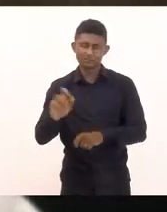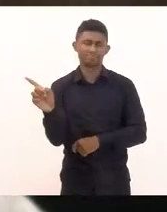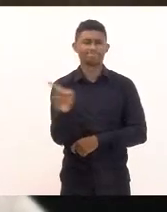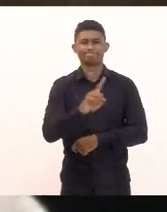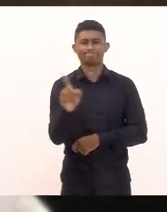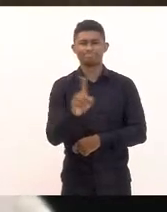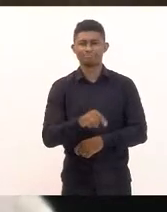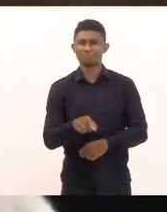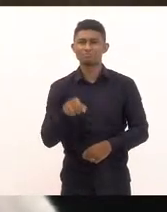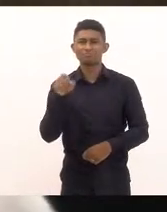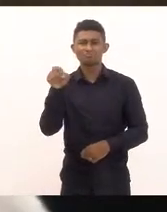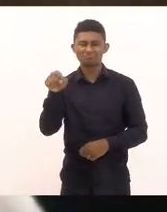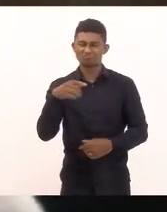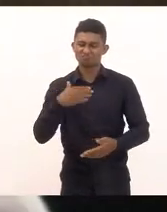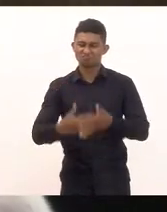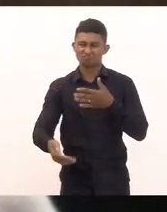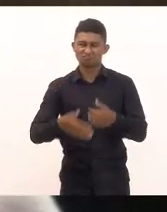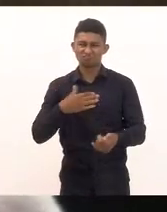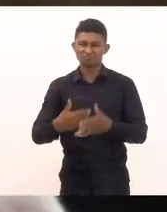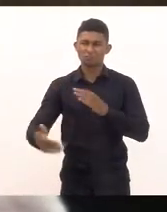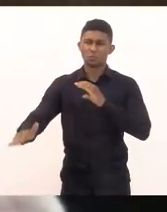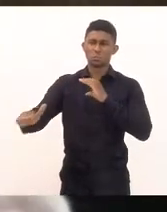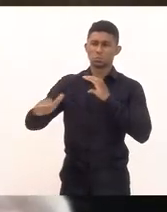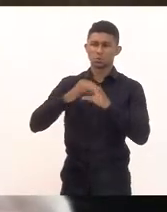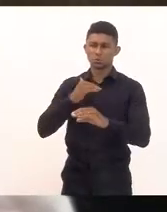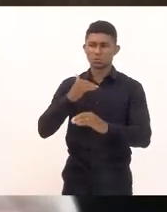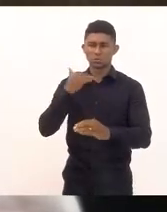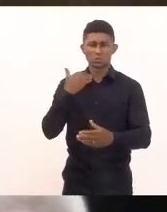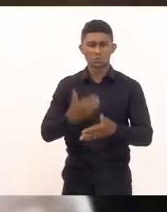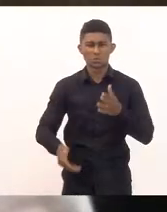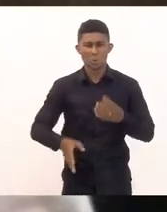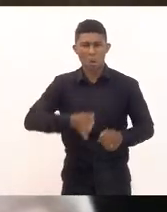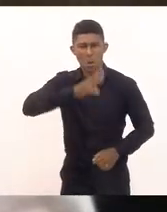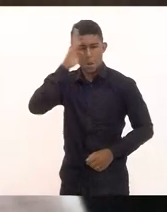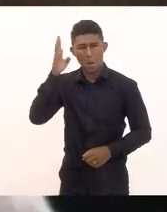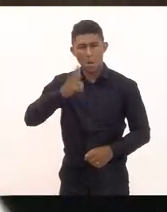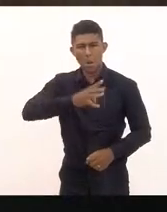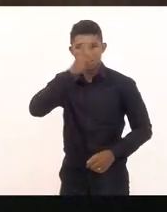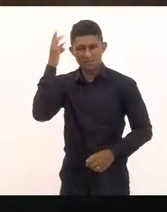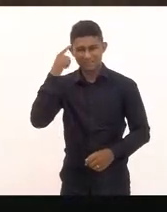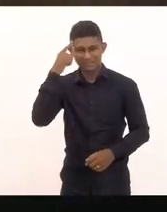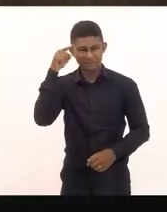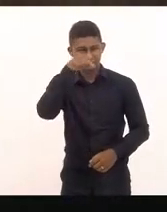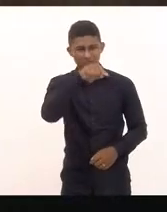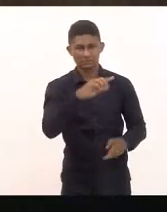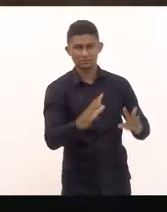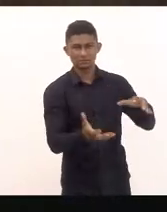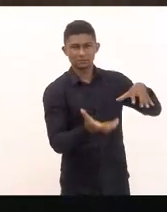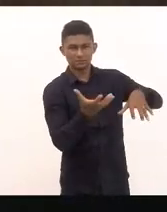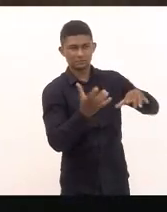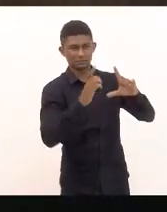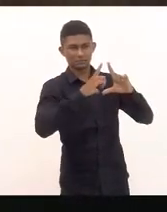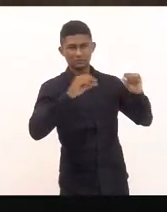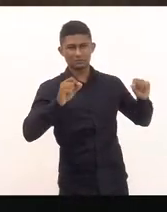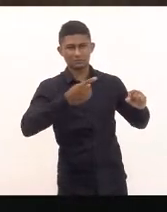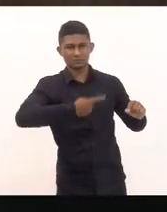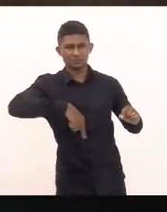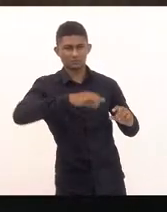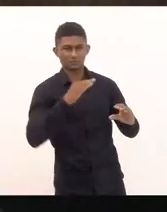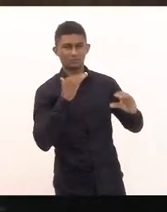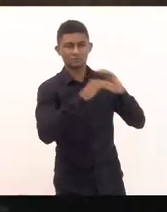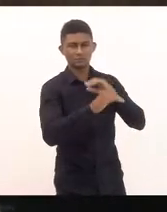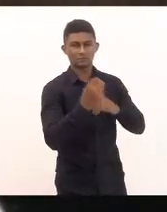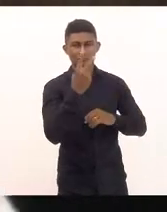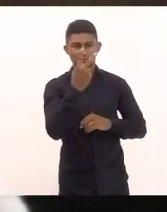Simplesmente botou goela dentro. Como já disse aqui, mandamos para Brasília uma média de 240